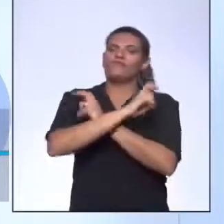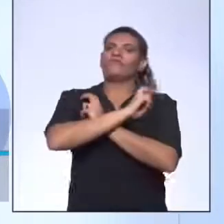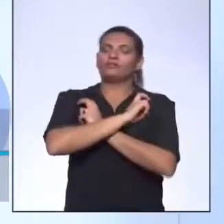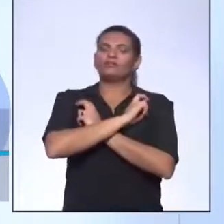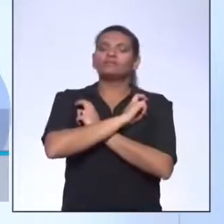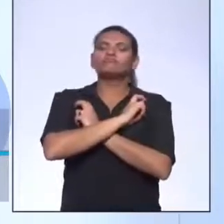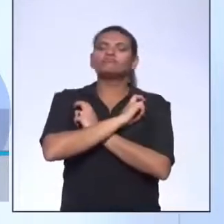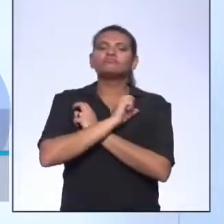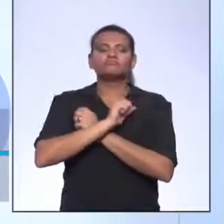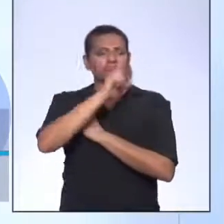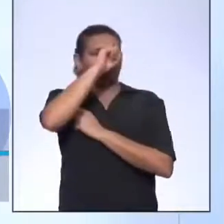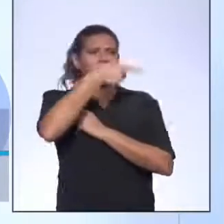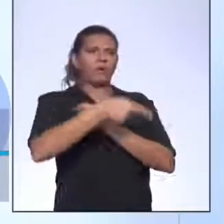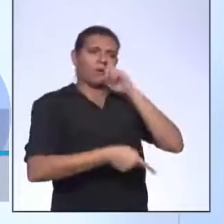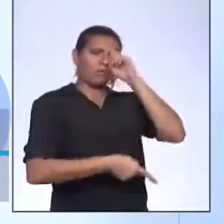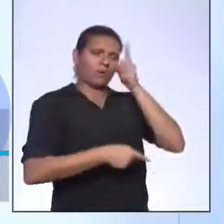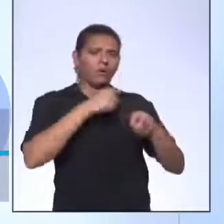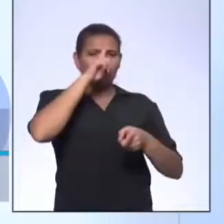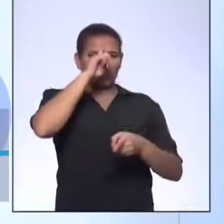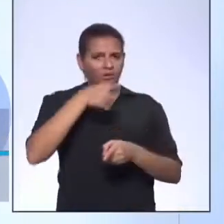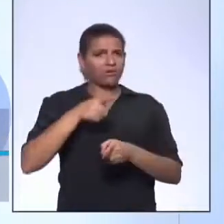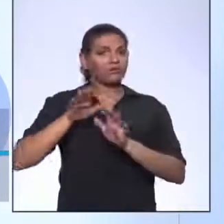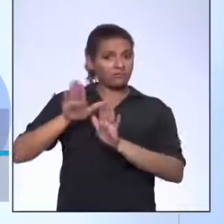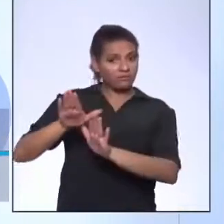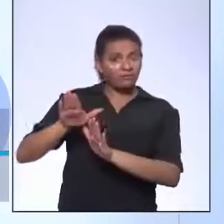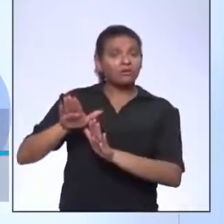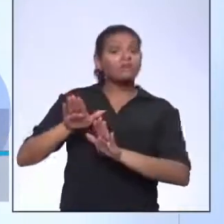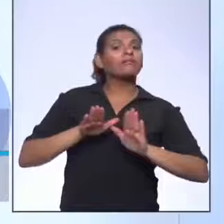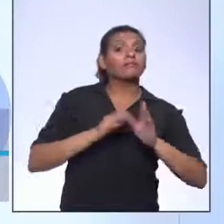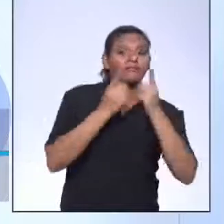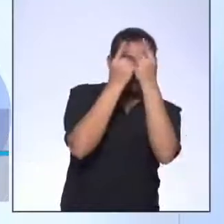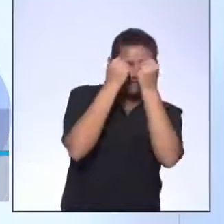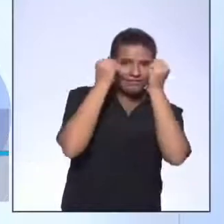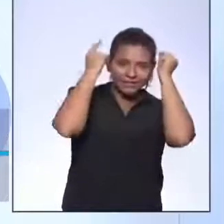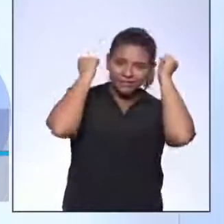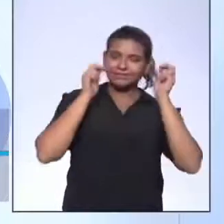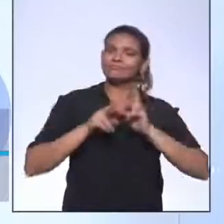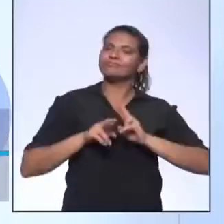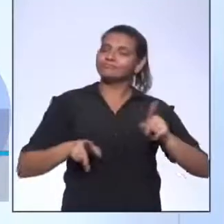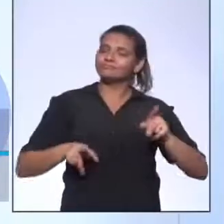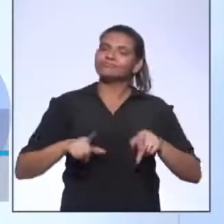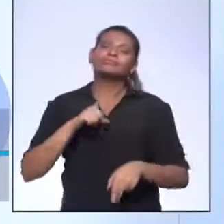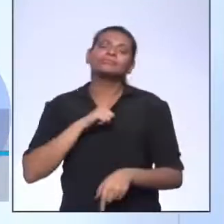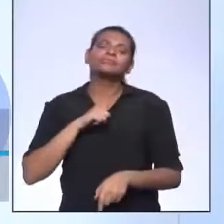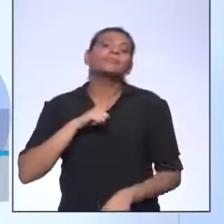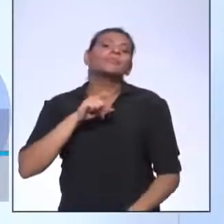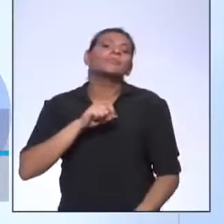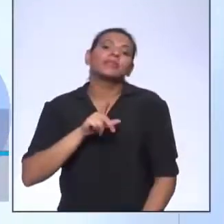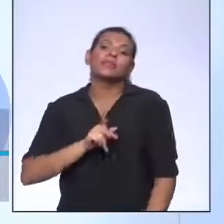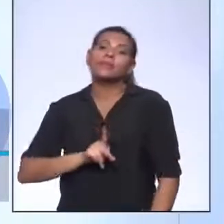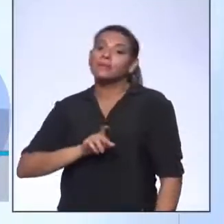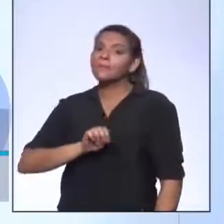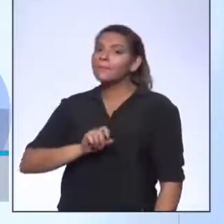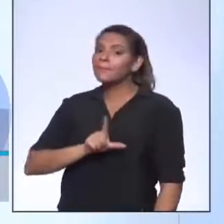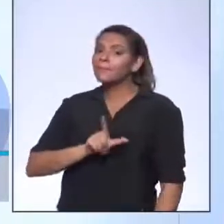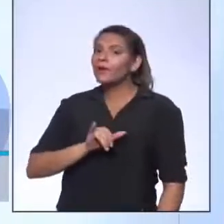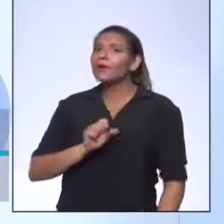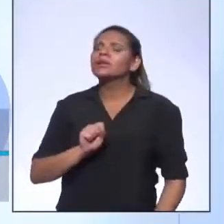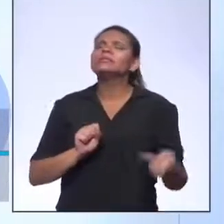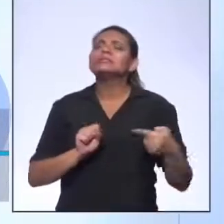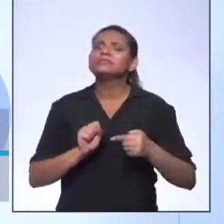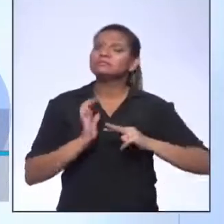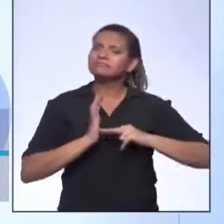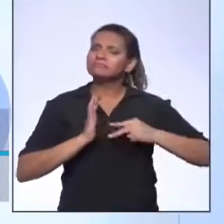Egito. Na Grécia é diferente. Na Grécia nós temos aí várias polis, que são cidades-estados.